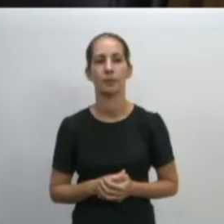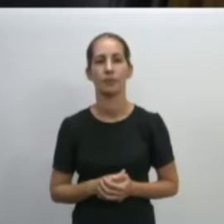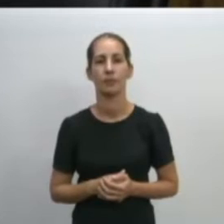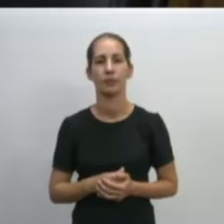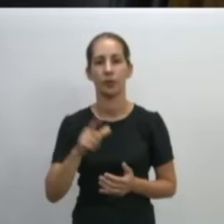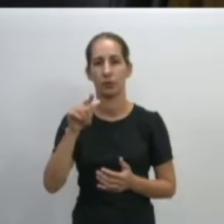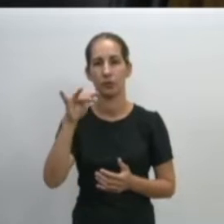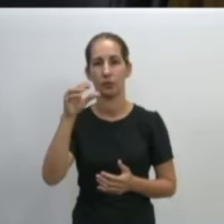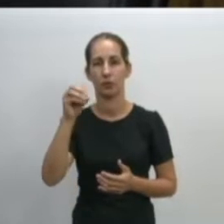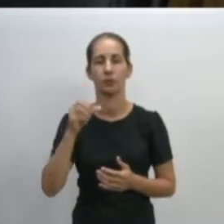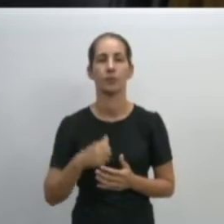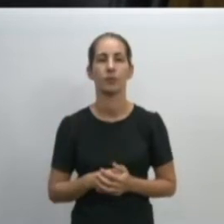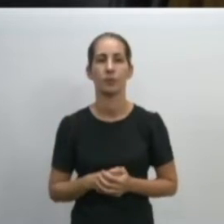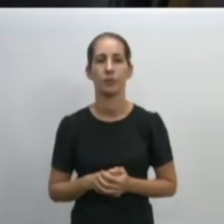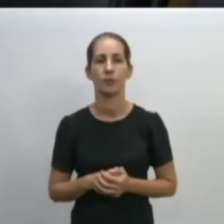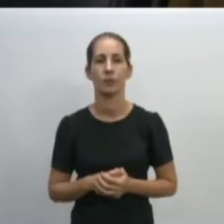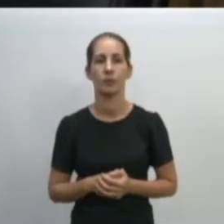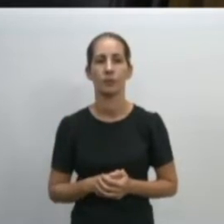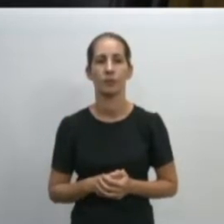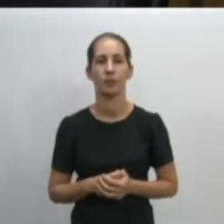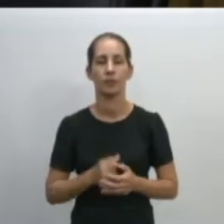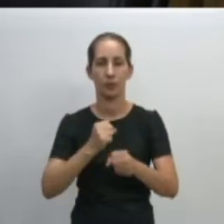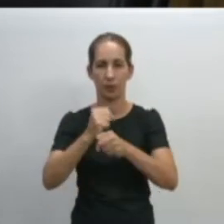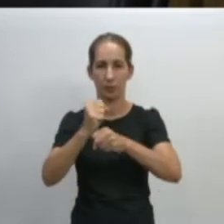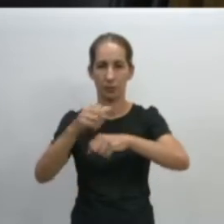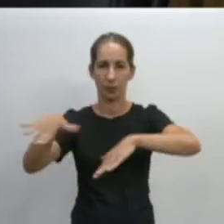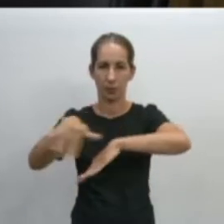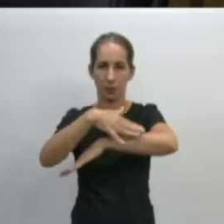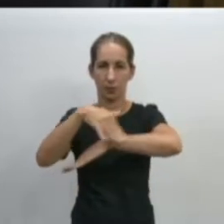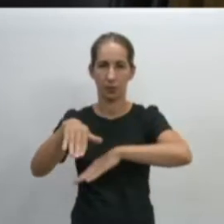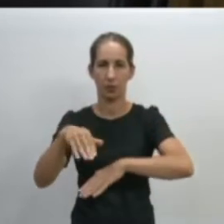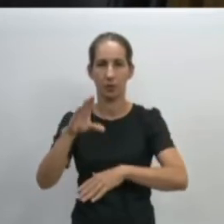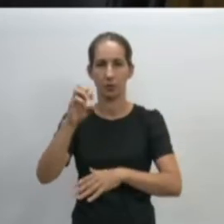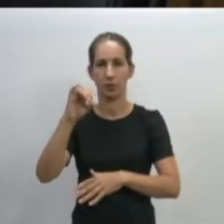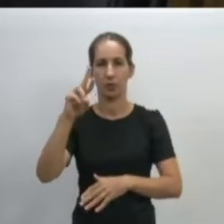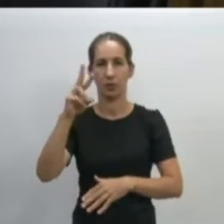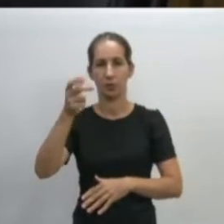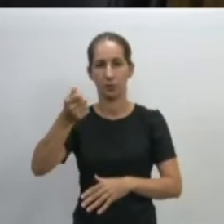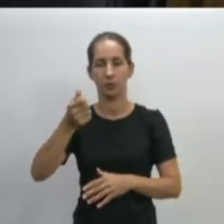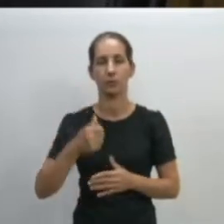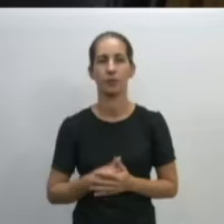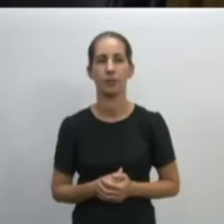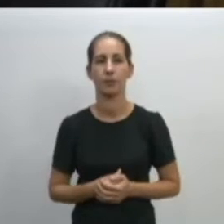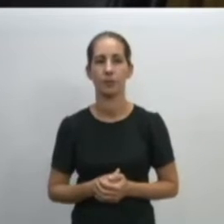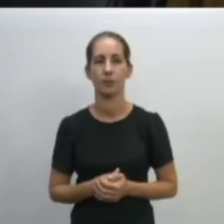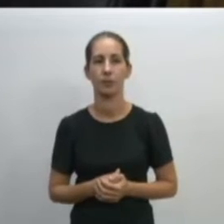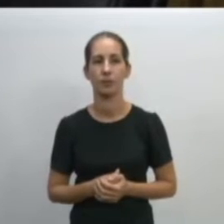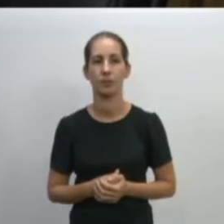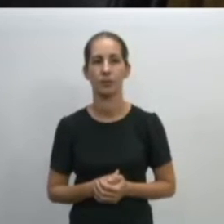Vereador Luciano Nascimento, requer tapa-buraco na Avenida das Cirandas.